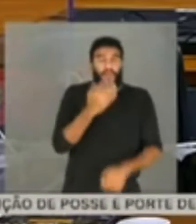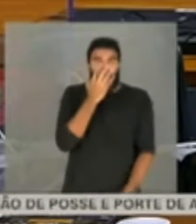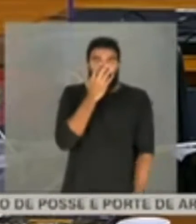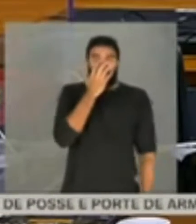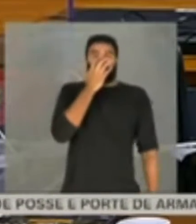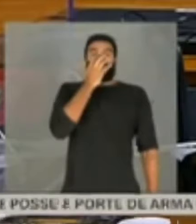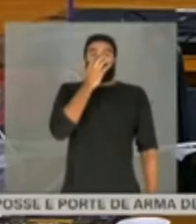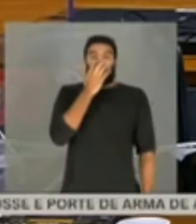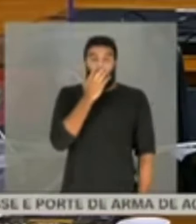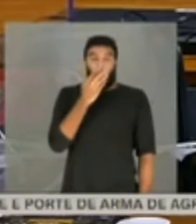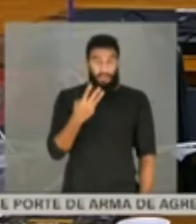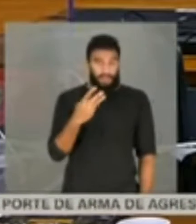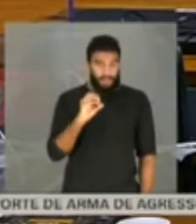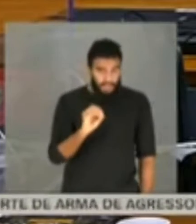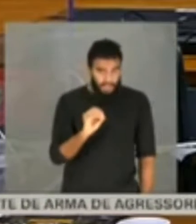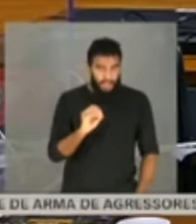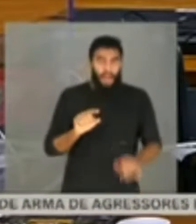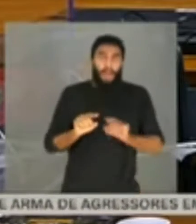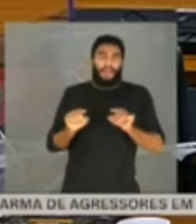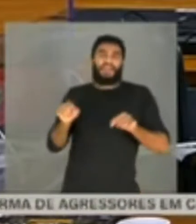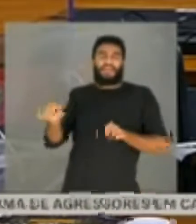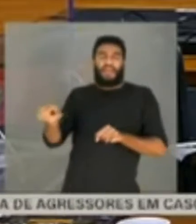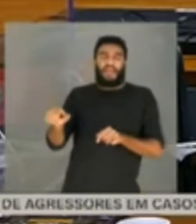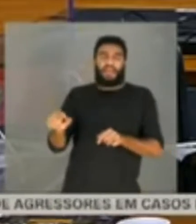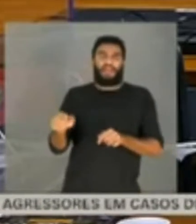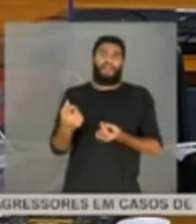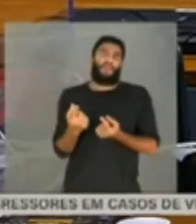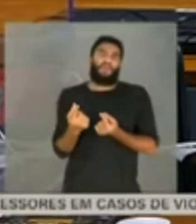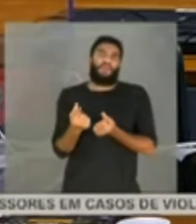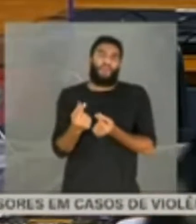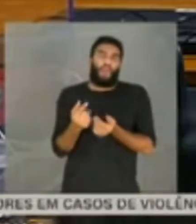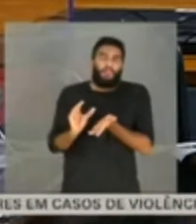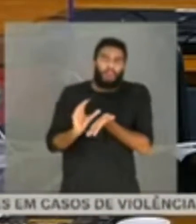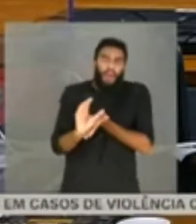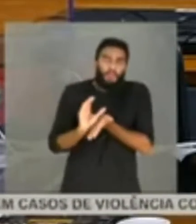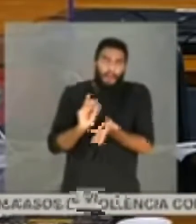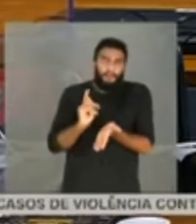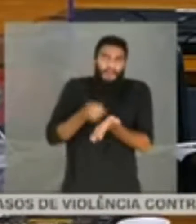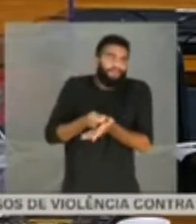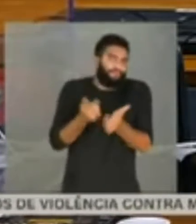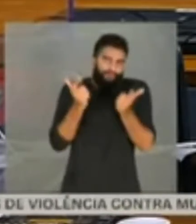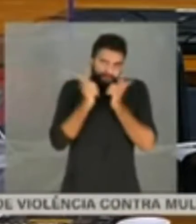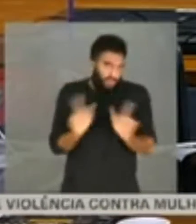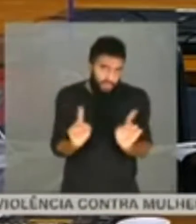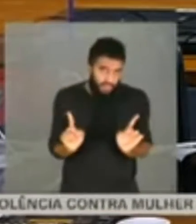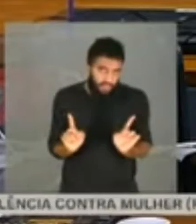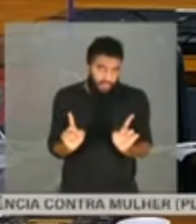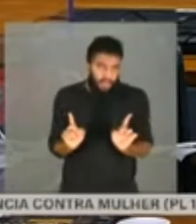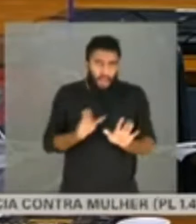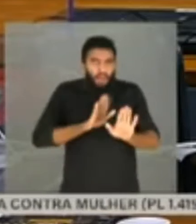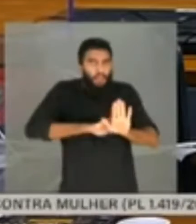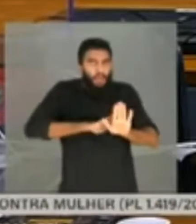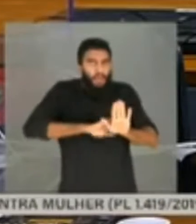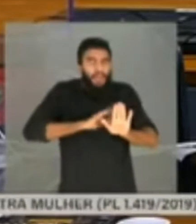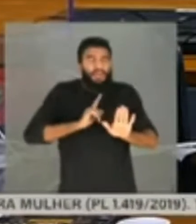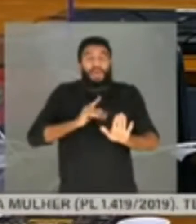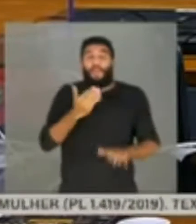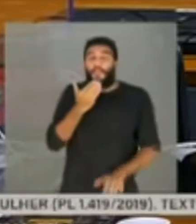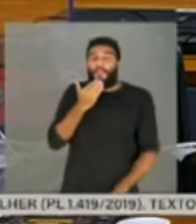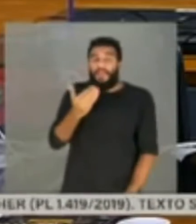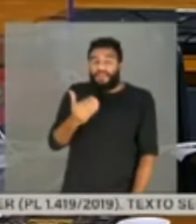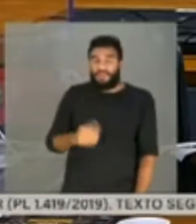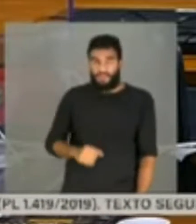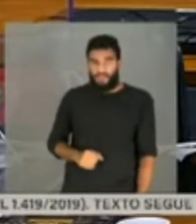30 respiradores, mas que Edinho estava sem recursos para bancar a compra. Estava implícito